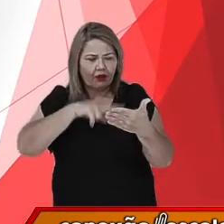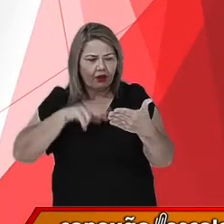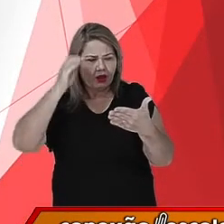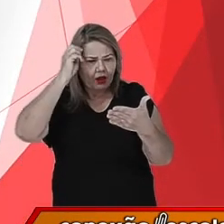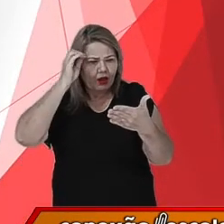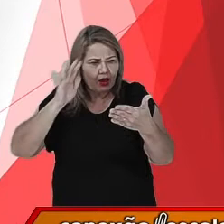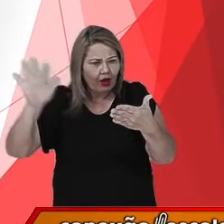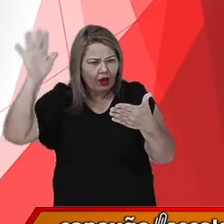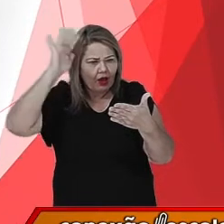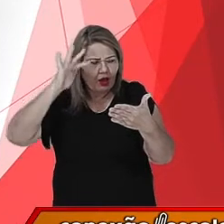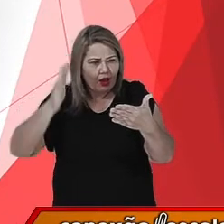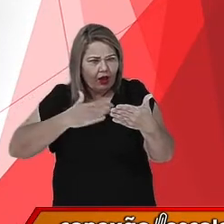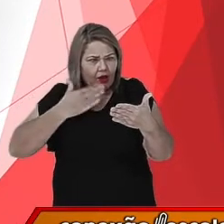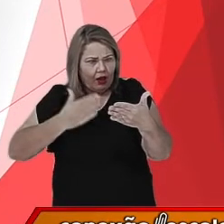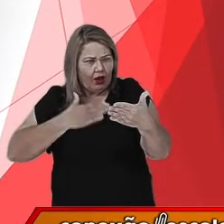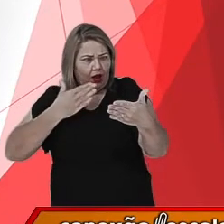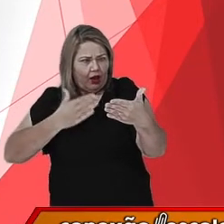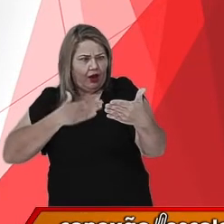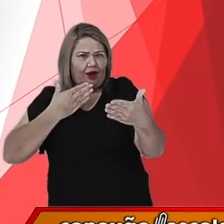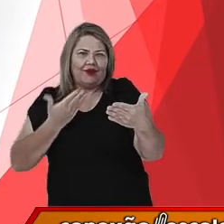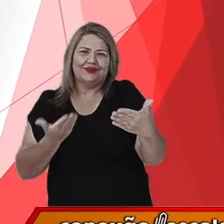cenas perturbadoras.